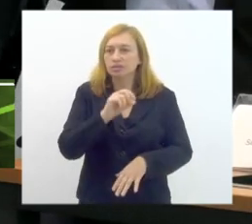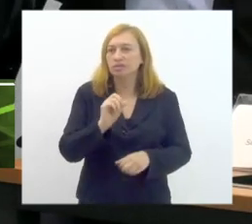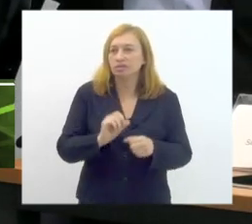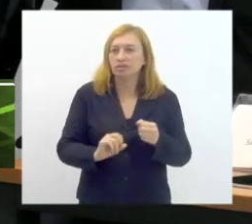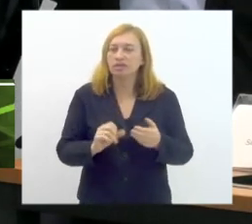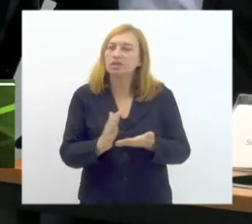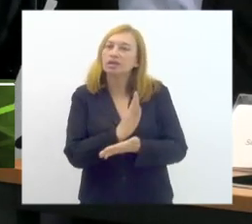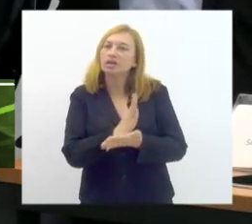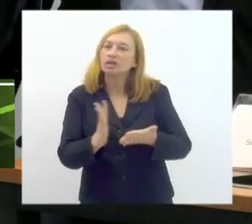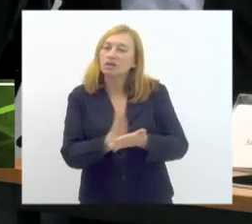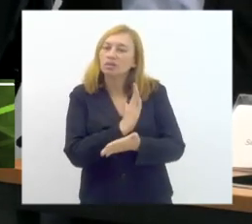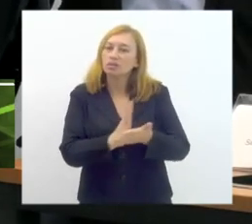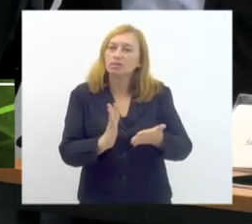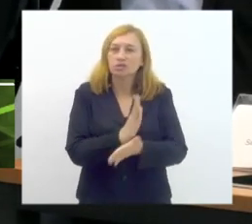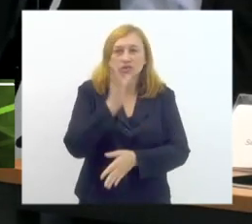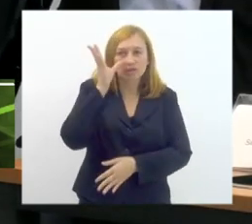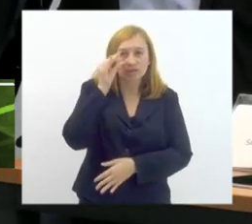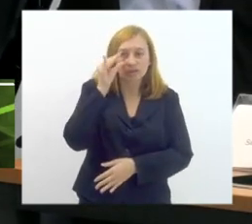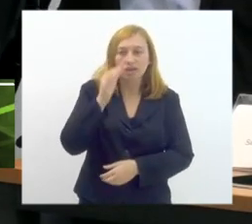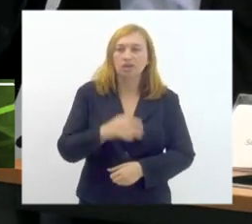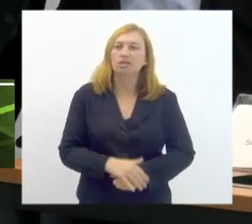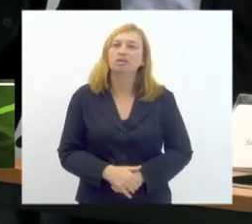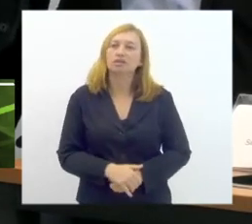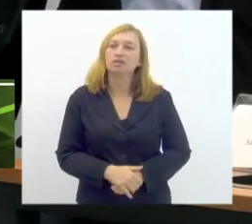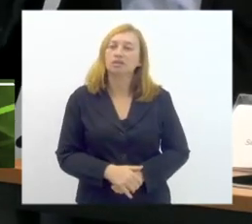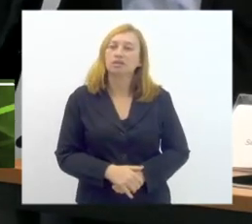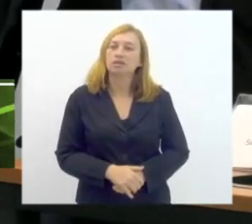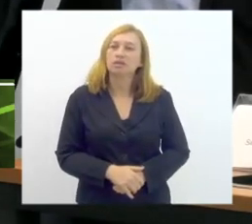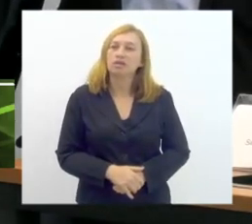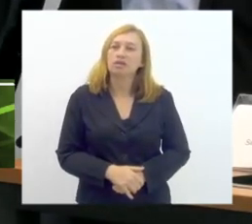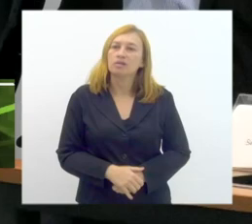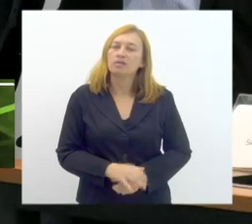algumas licitações de interesse dos entes consorciados,